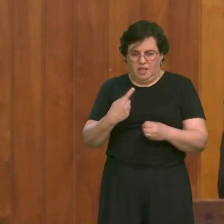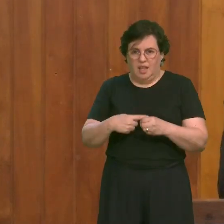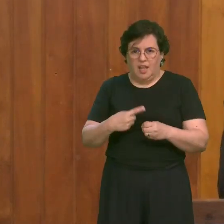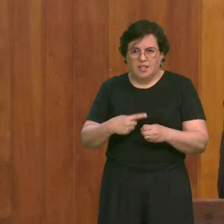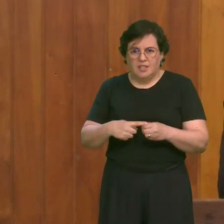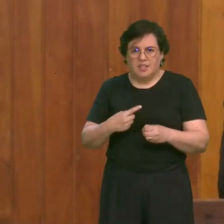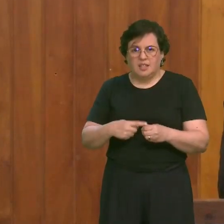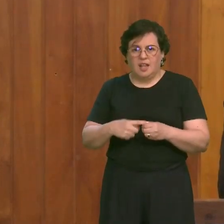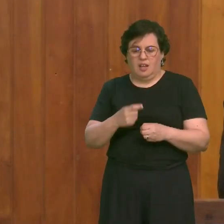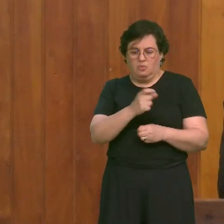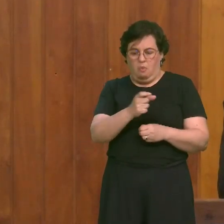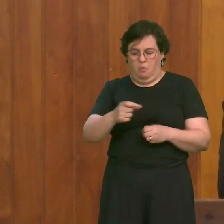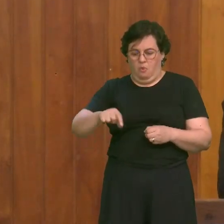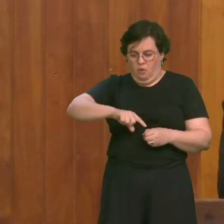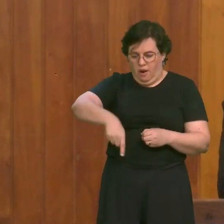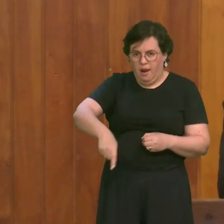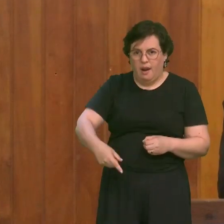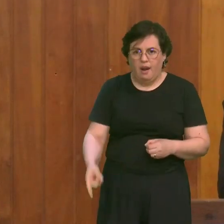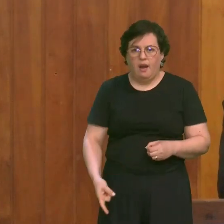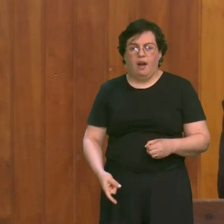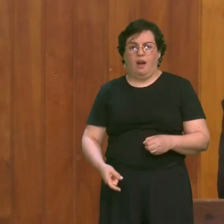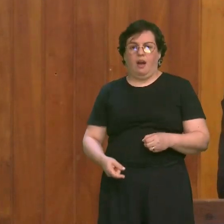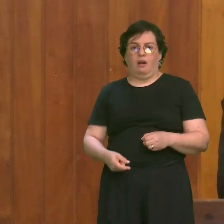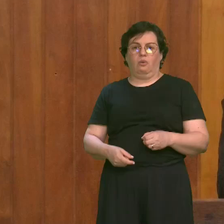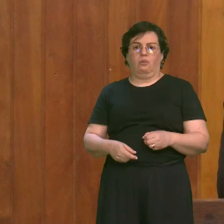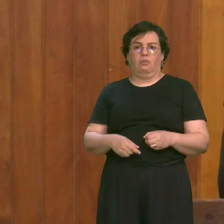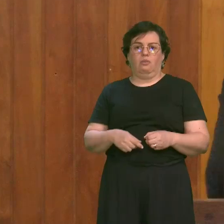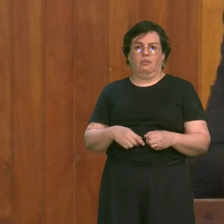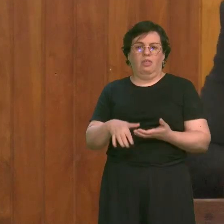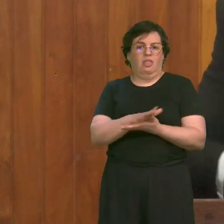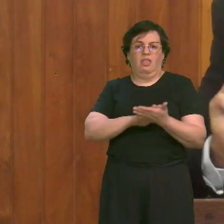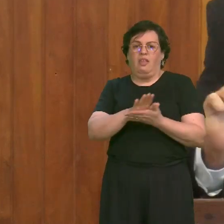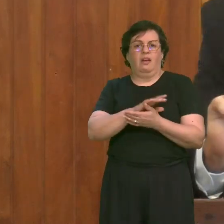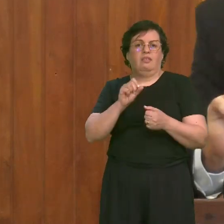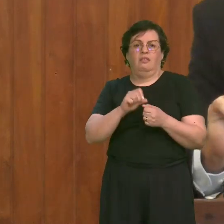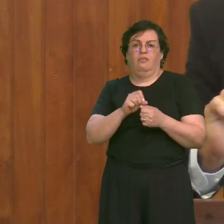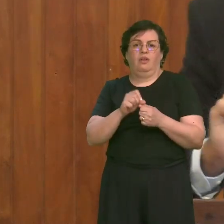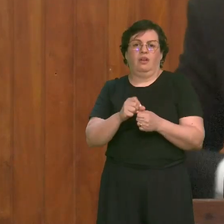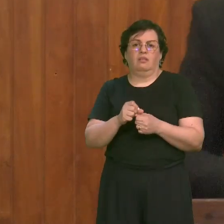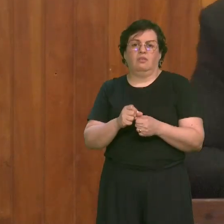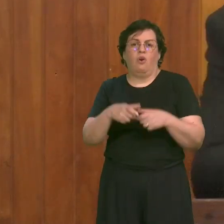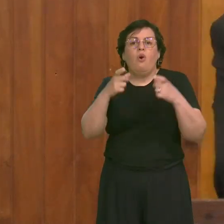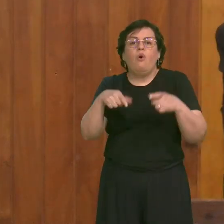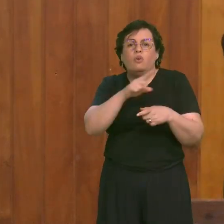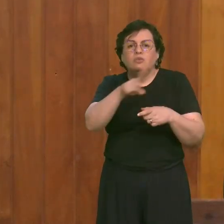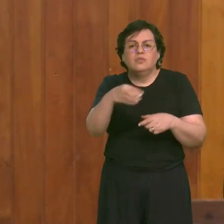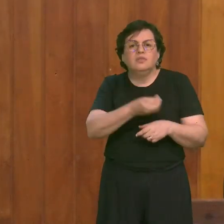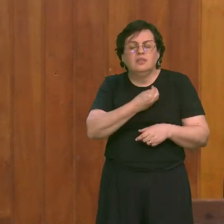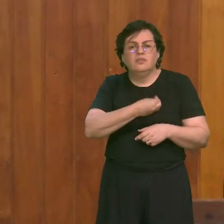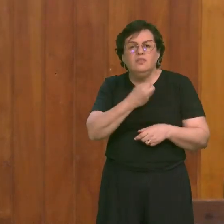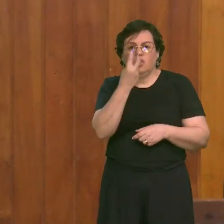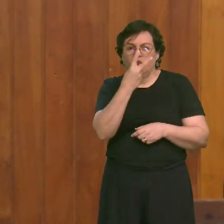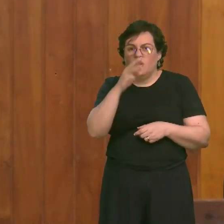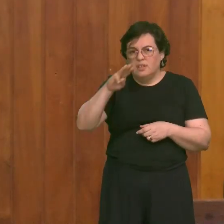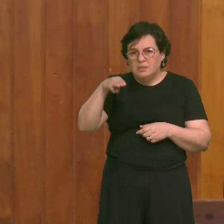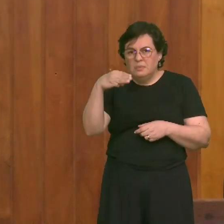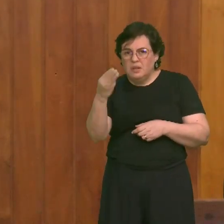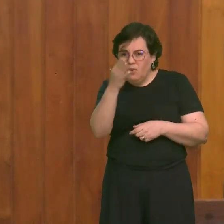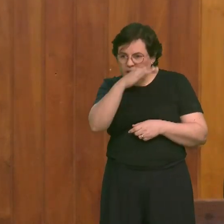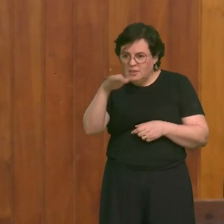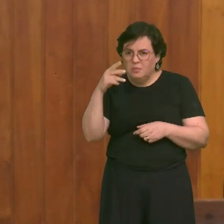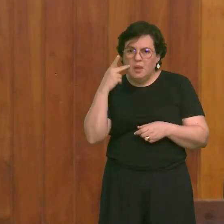Vereador chantagear sei lá o que essa gente faz vocês estão vivendo onde dois milhões e meio para